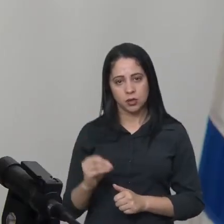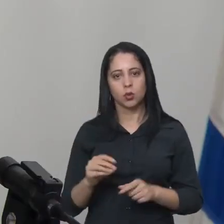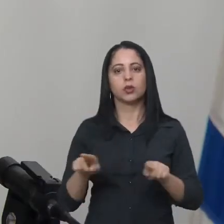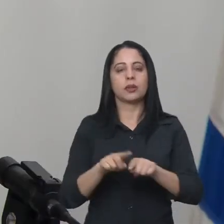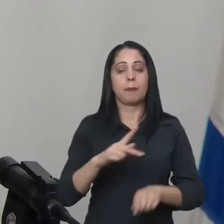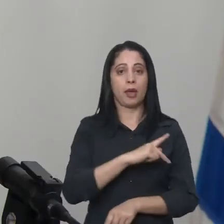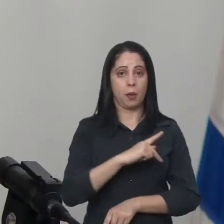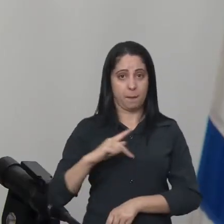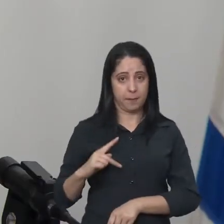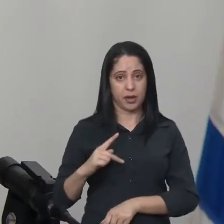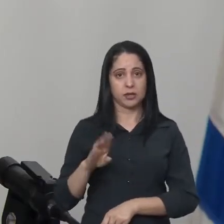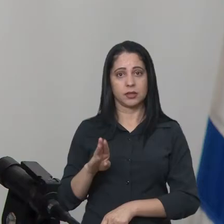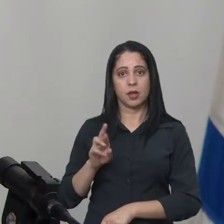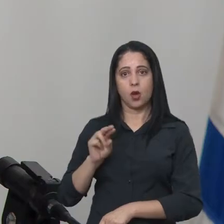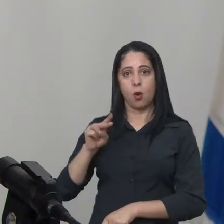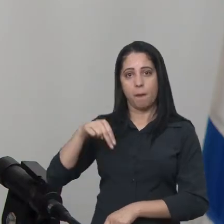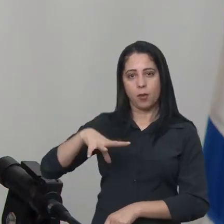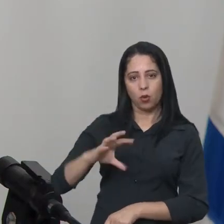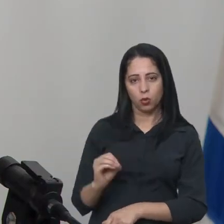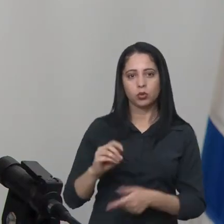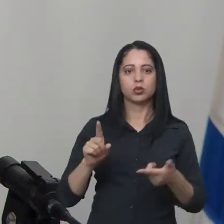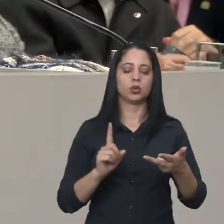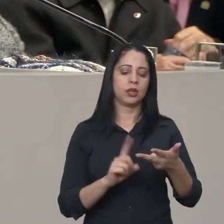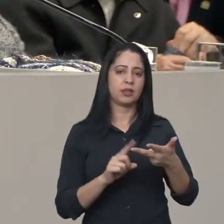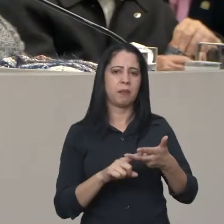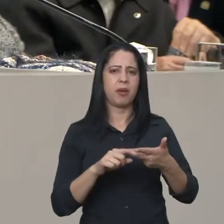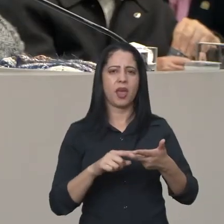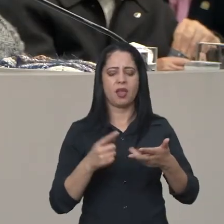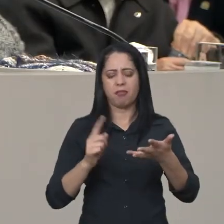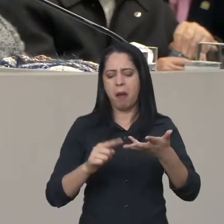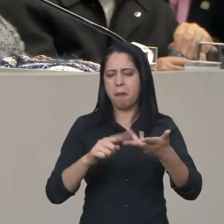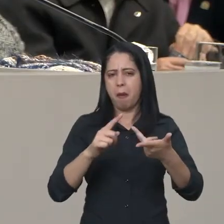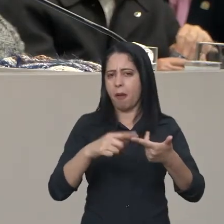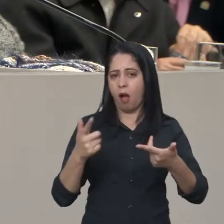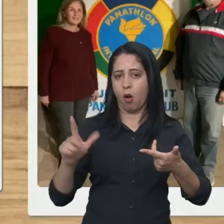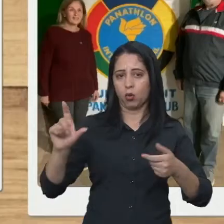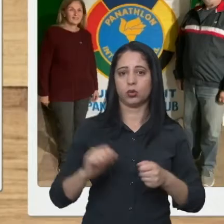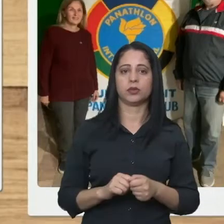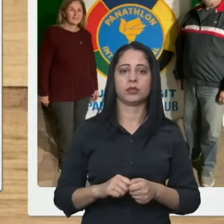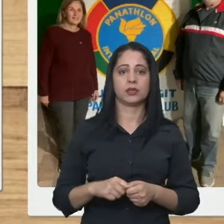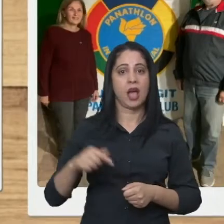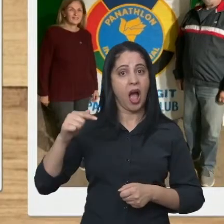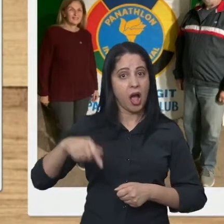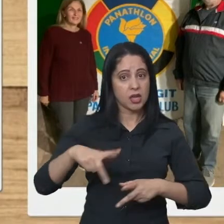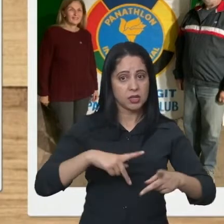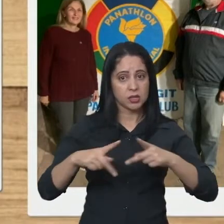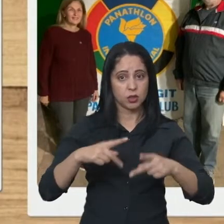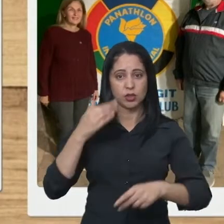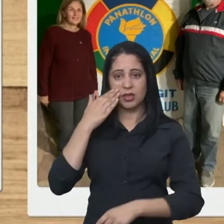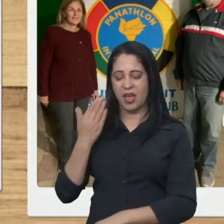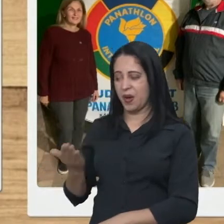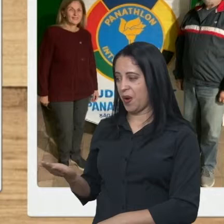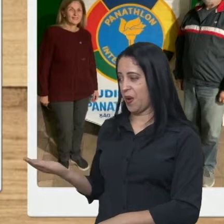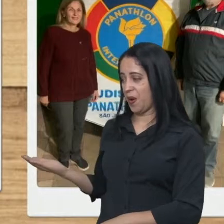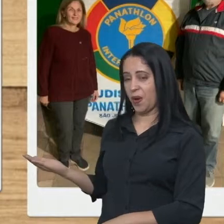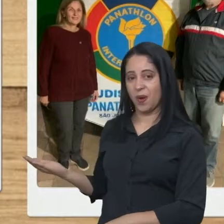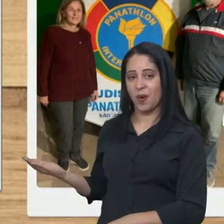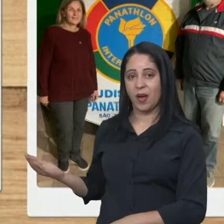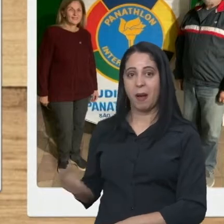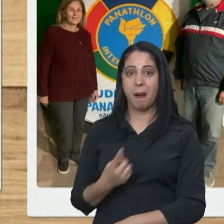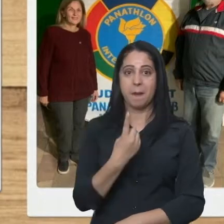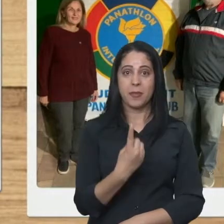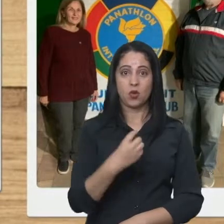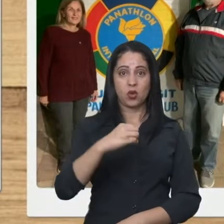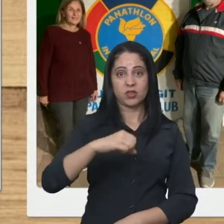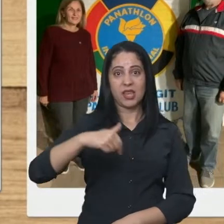Instituto Esportivo do Vale do Paraíba, Bruno Vasconcelos, e outras autoridades. Em São José dos Campos, o Panathlon Clube foi